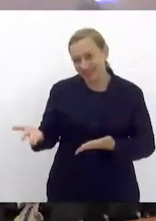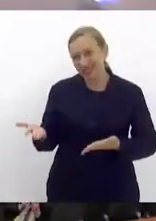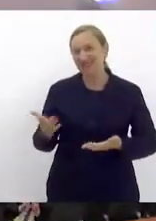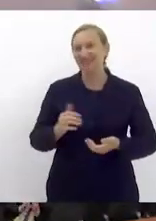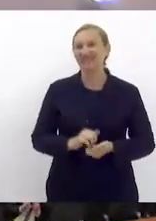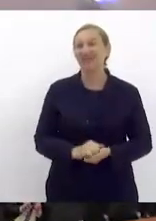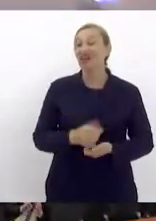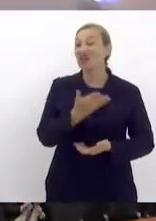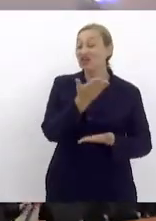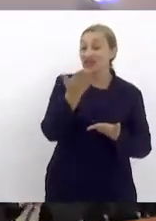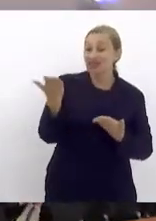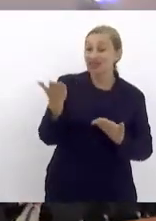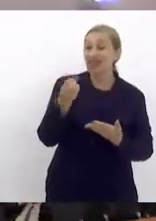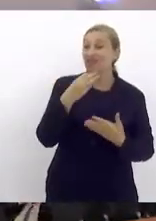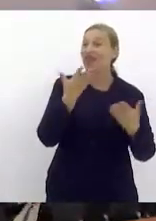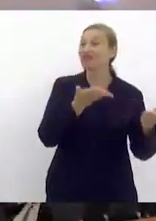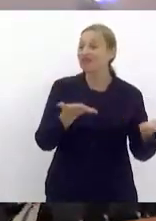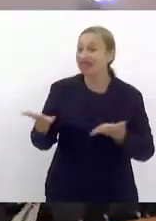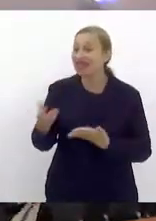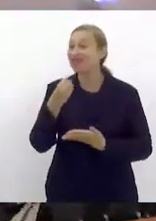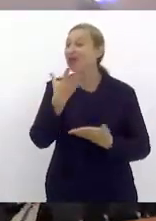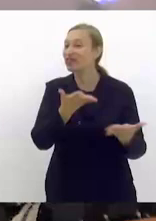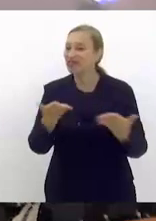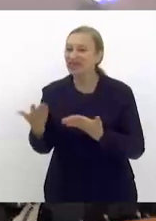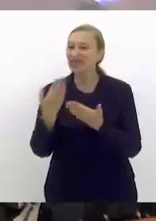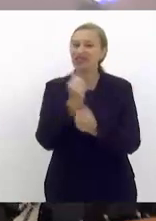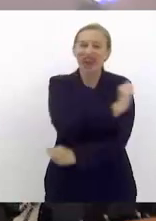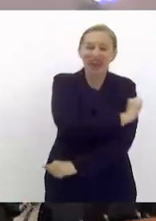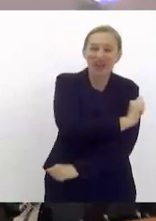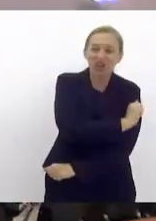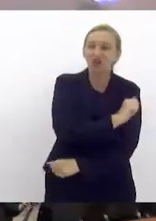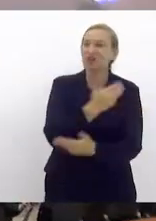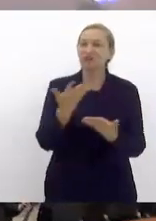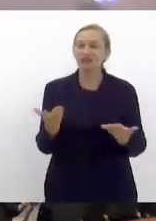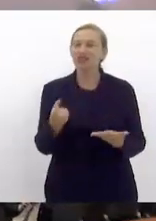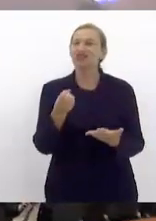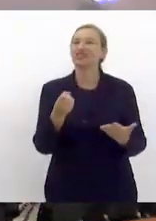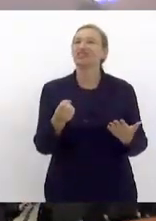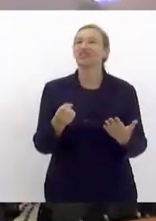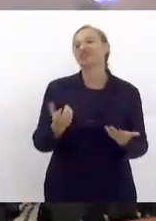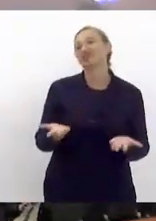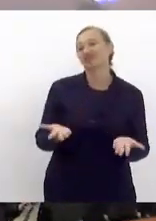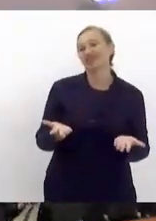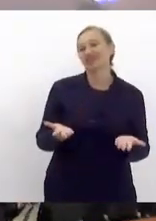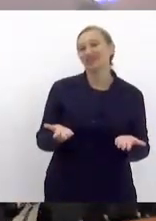bem-vindos, vocês são sempre muito bem-vindos, estudantes, alunos da nossa rede